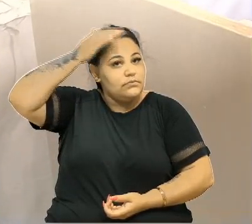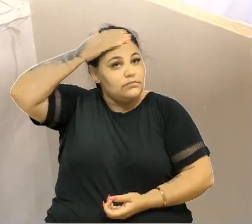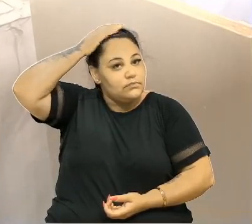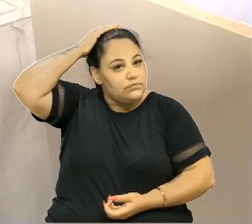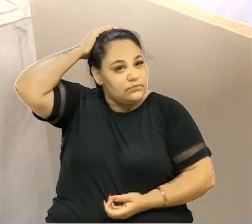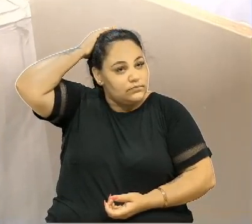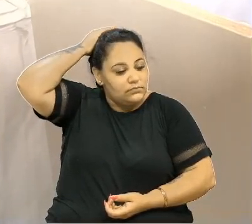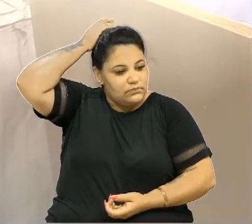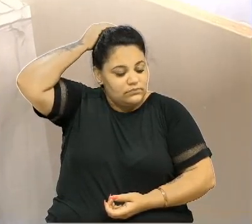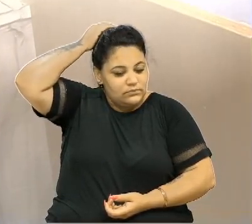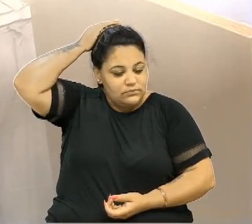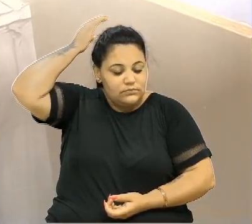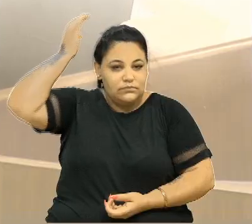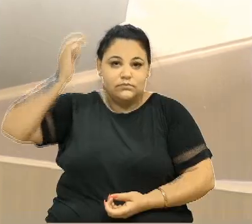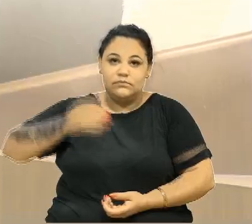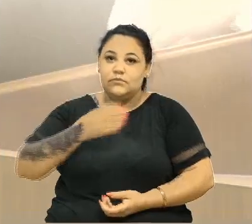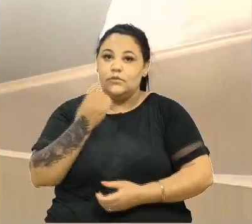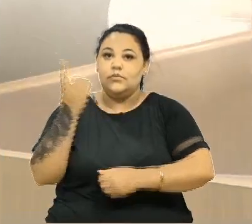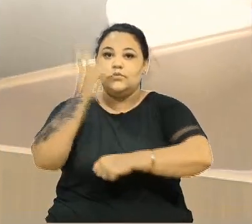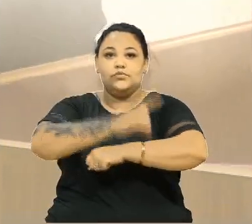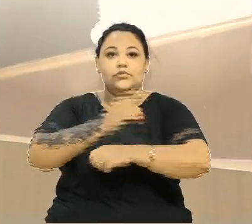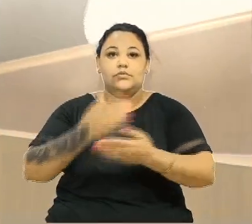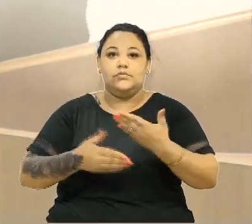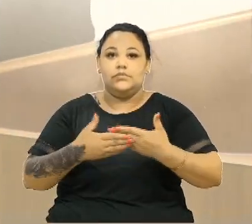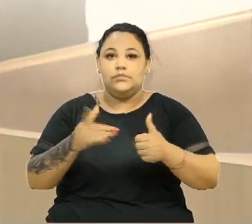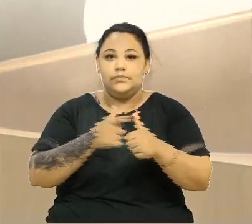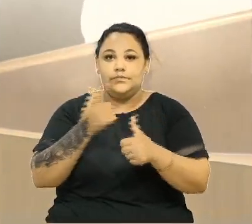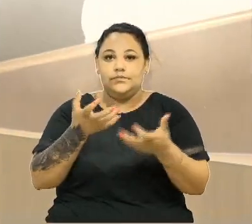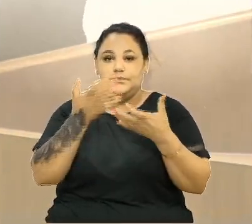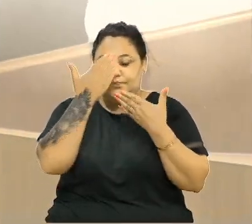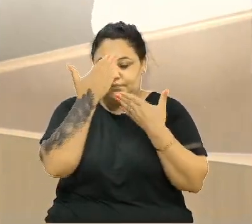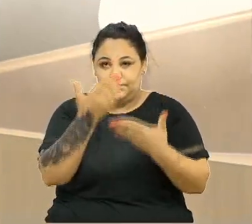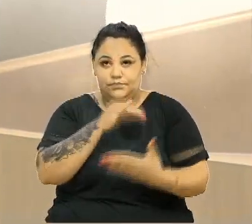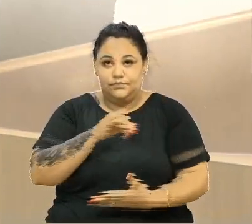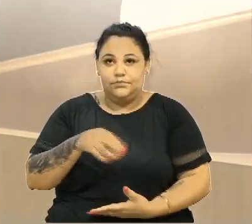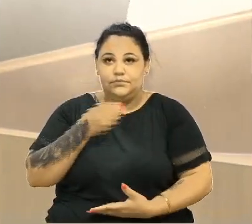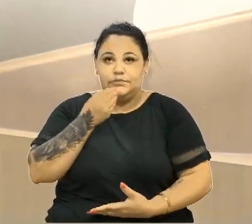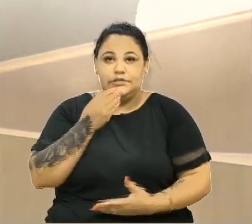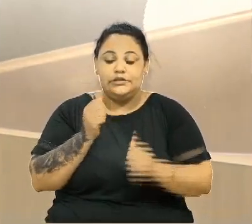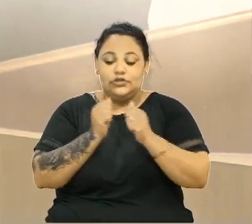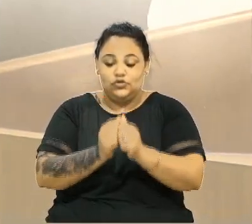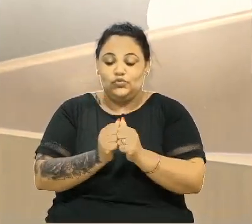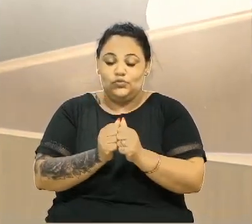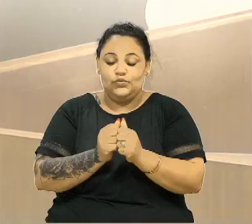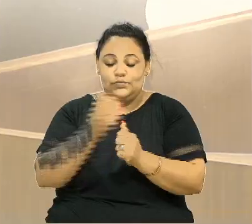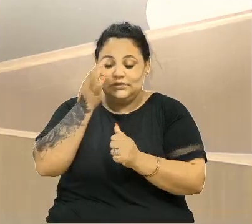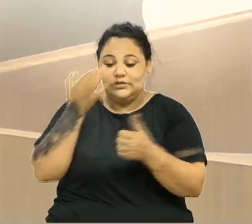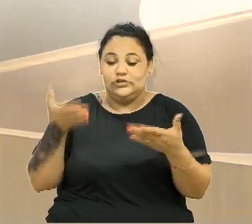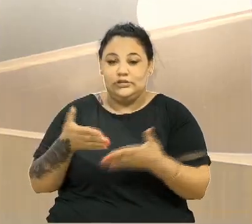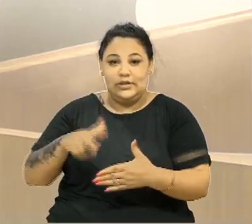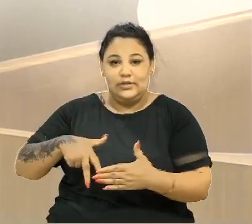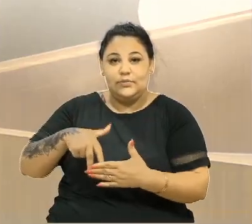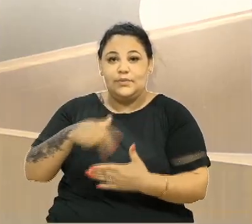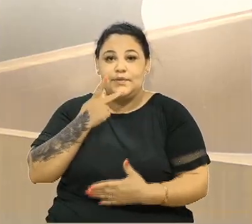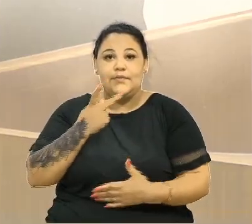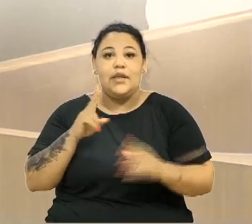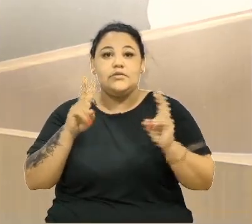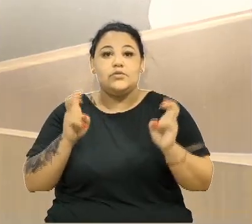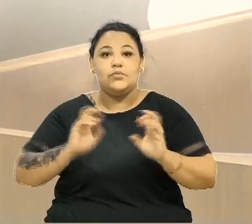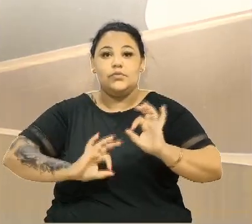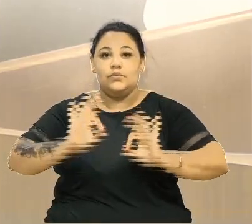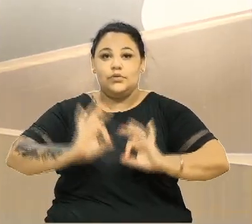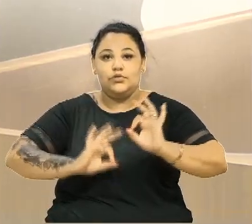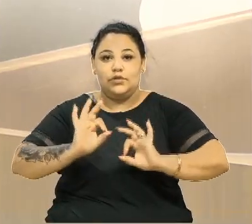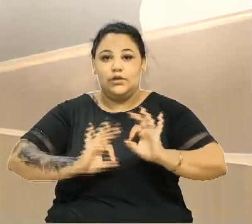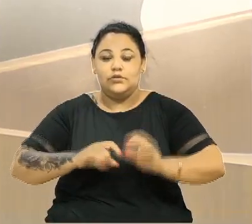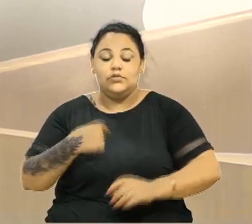Bom dia a todos. Primeiro, gostaria de agradecer a oportunidade de estarmos aqui hoje para falar sobre esse projeto que a gente